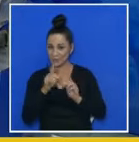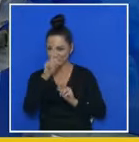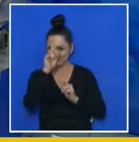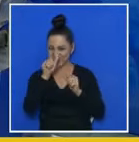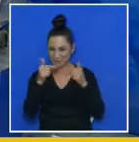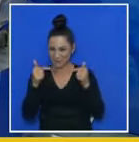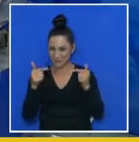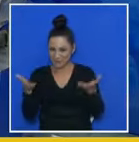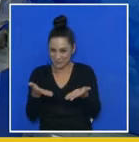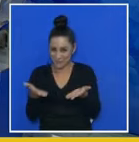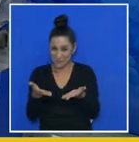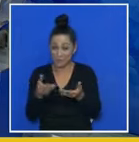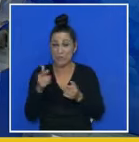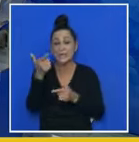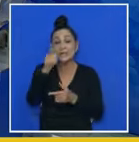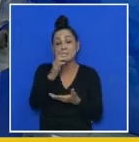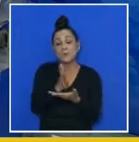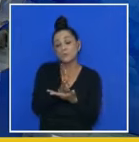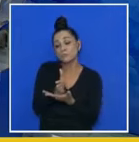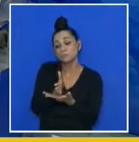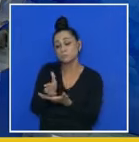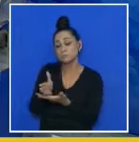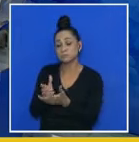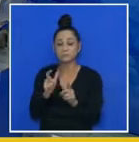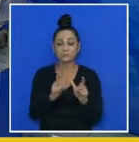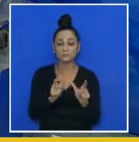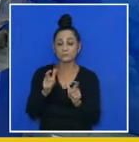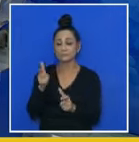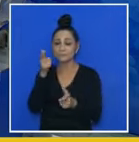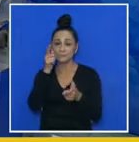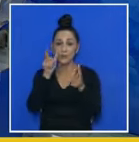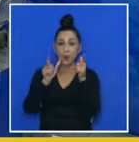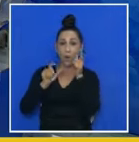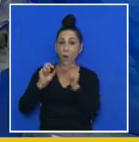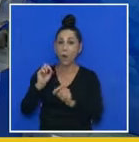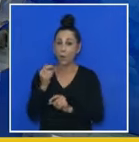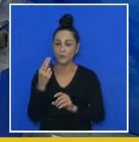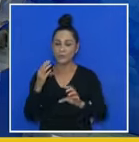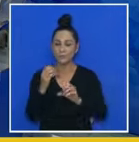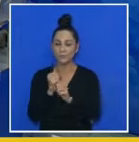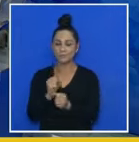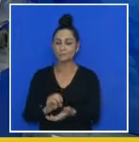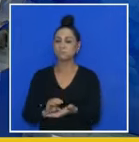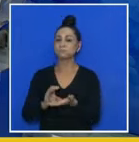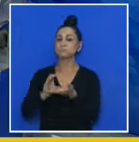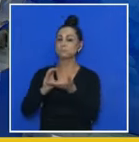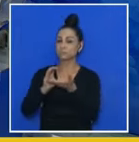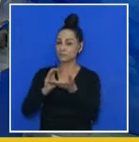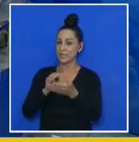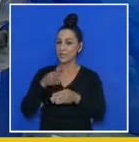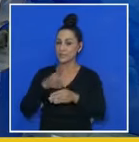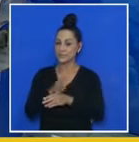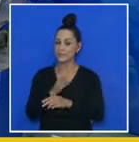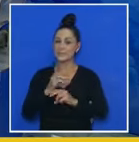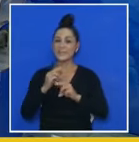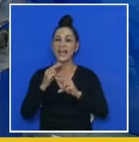sorte. Logo após a apuração, você poderá saber de onde são as apostas vencedoras ou se o prêmio está acumulado. É só